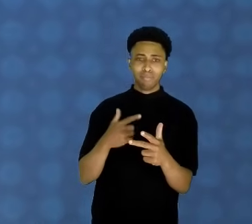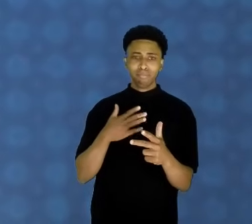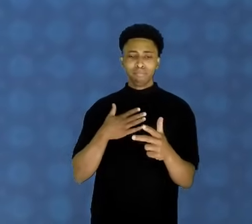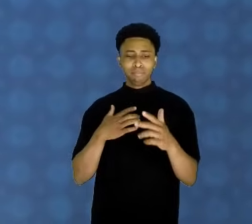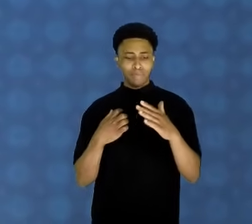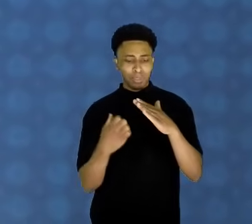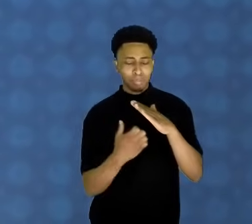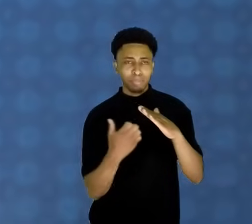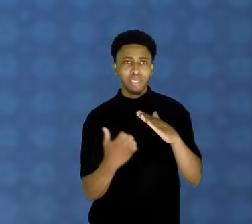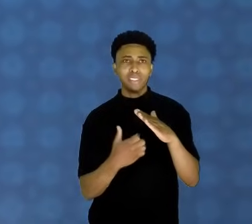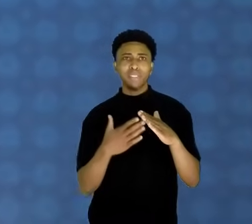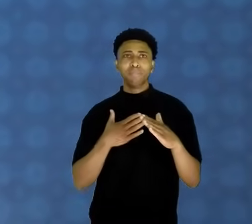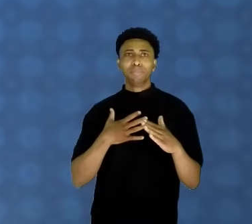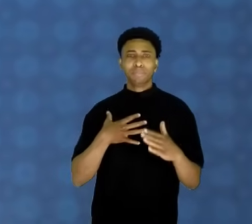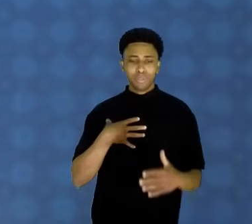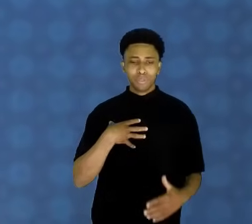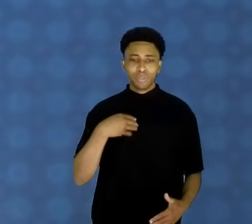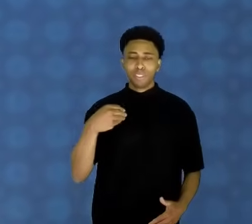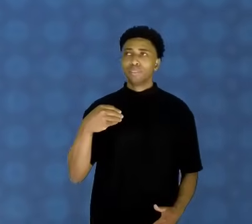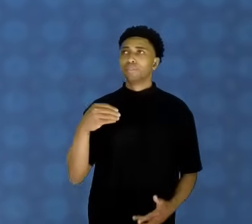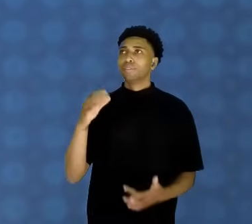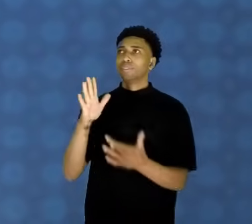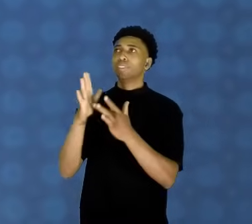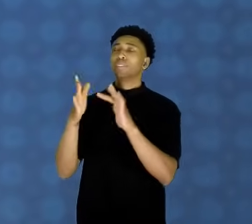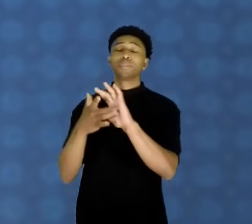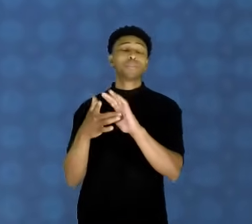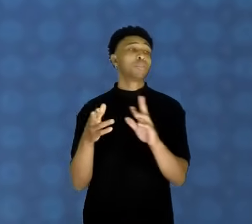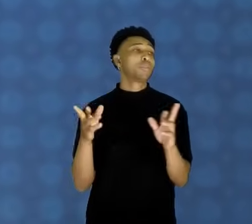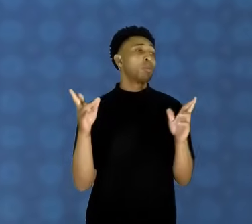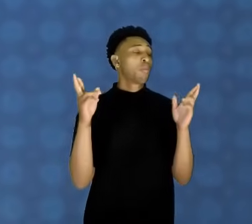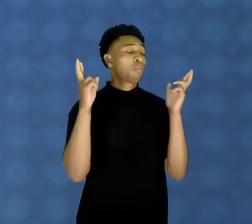filhos. Lá, lá, lá, lá, lá, lá.